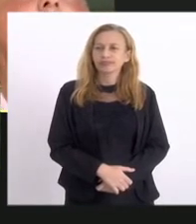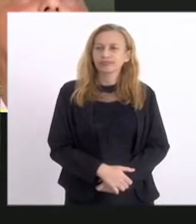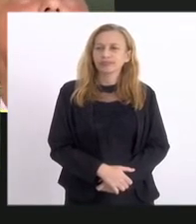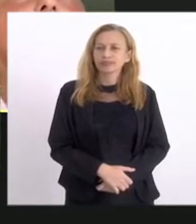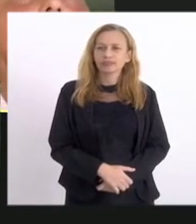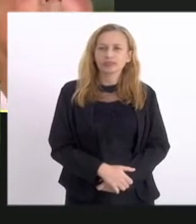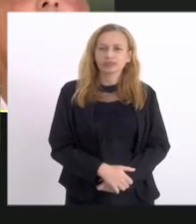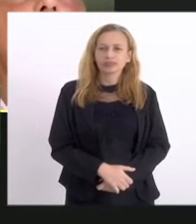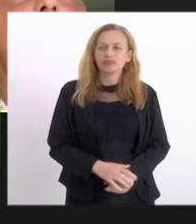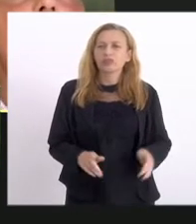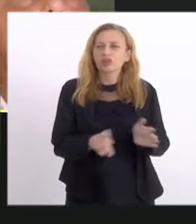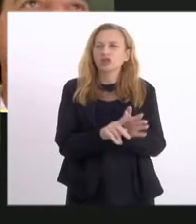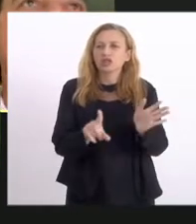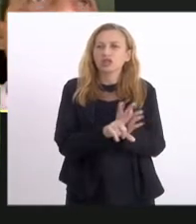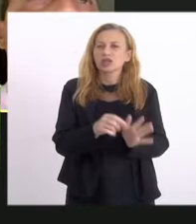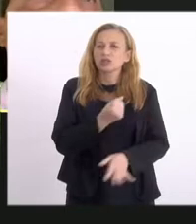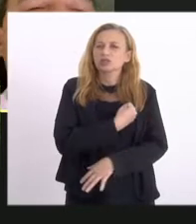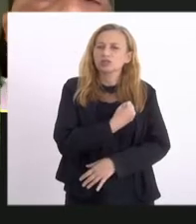Dentro de lei número...